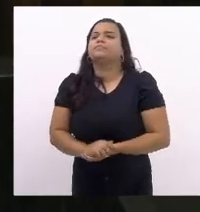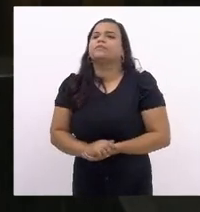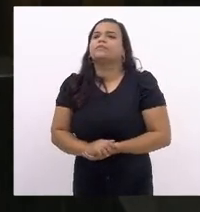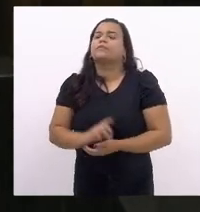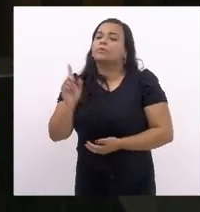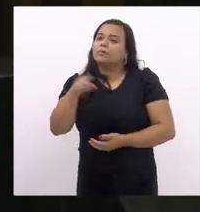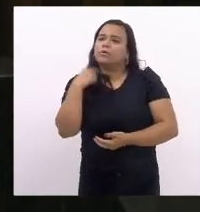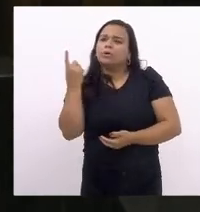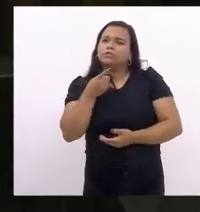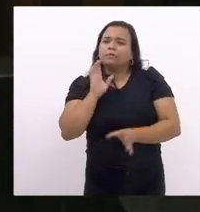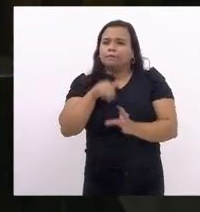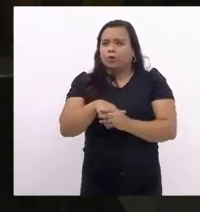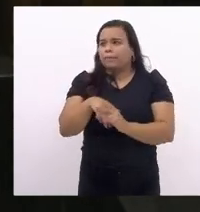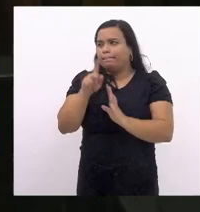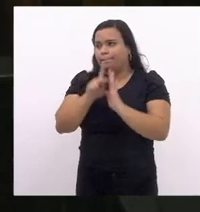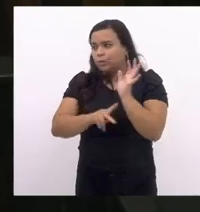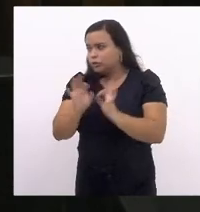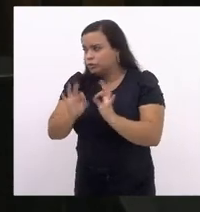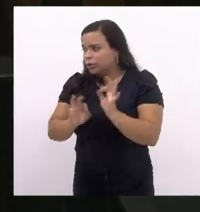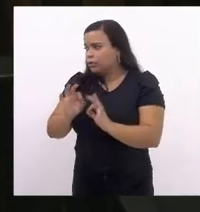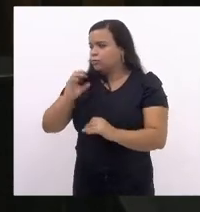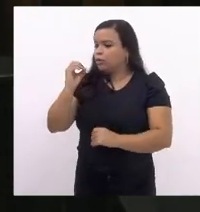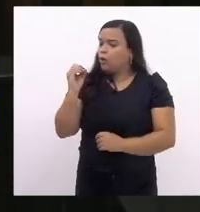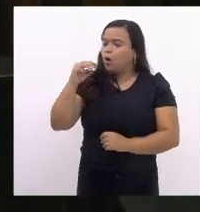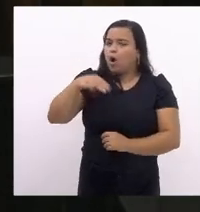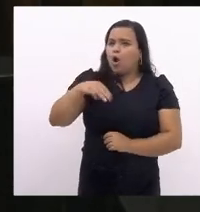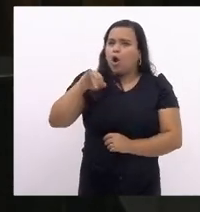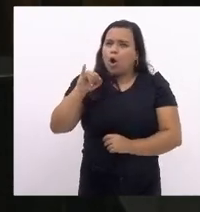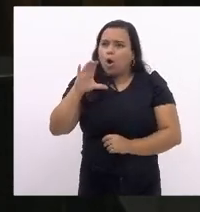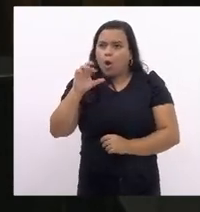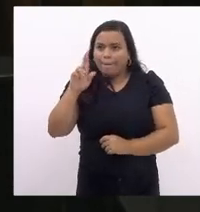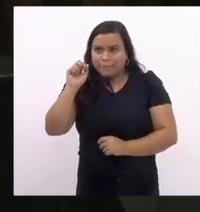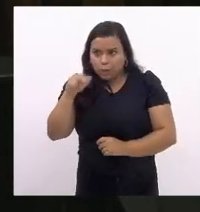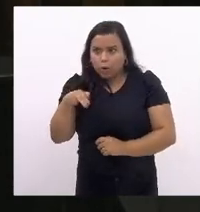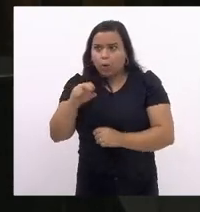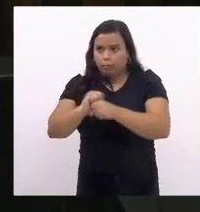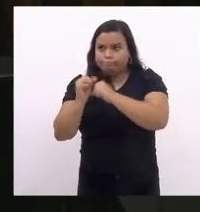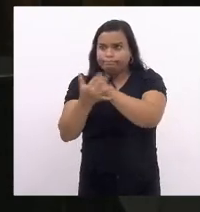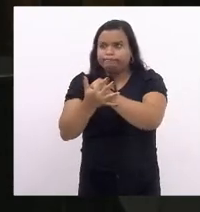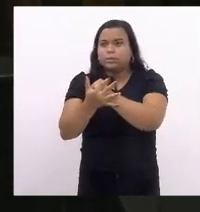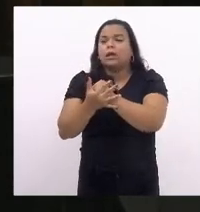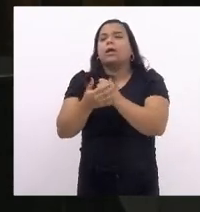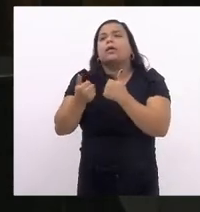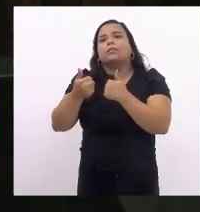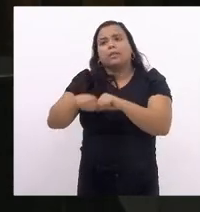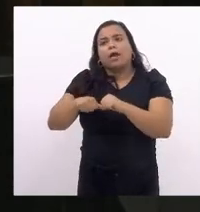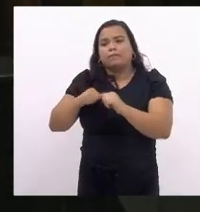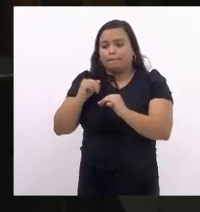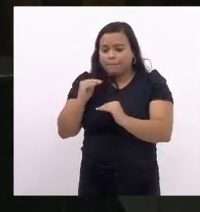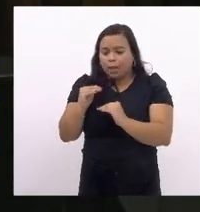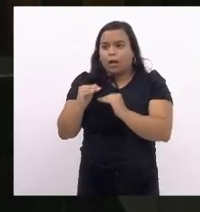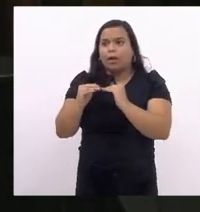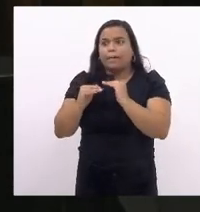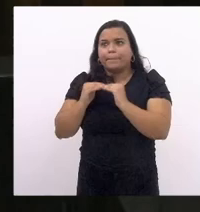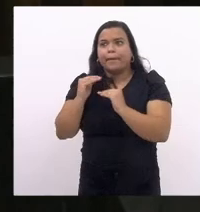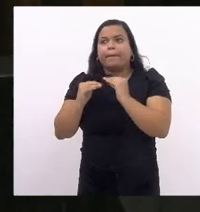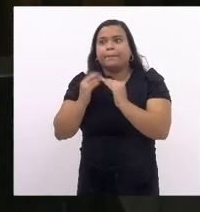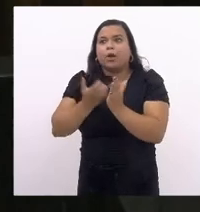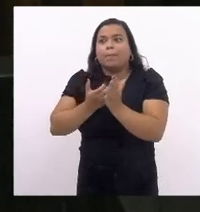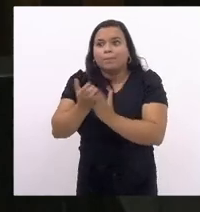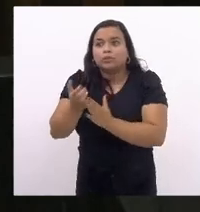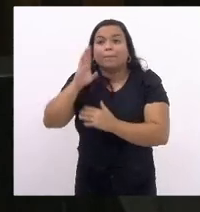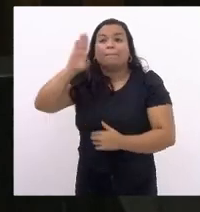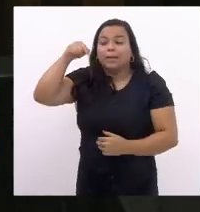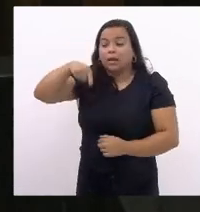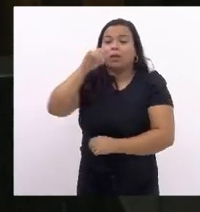aquele projeto, a Omicron estava numa linha de ascendência no Brasil, em especial no Rio de Janeiro. E eu pensei,